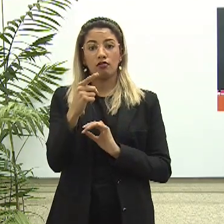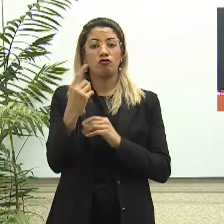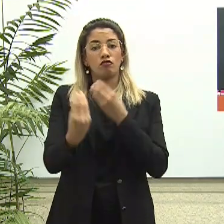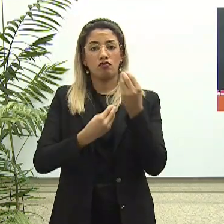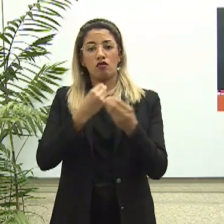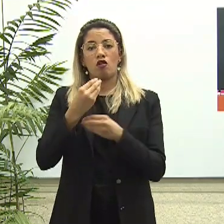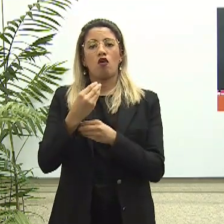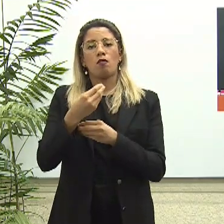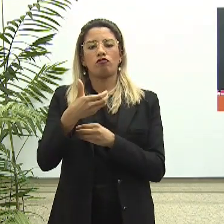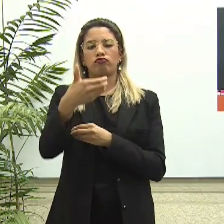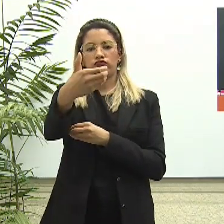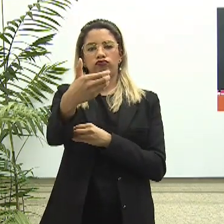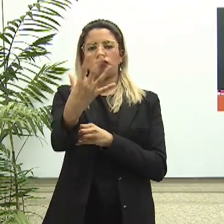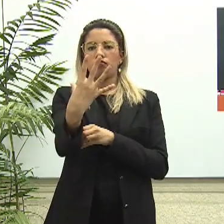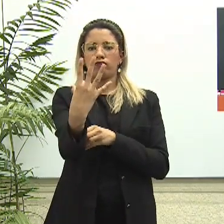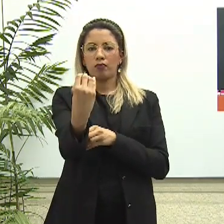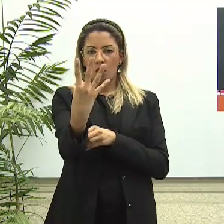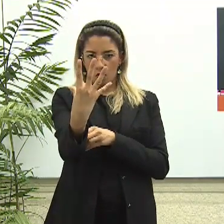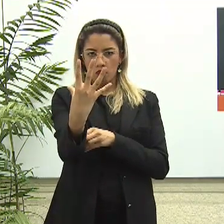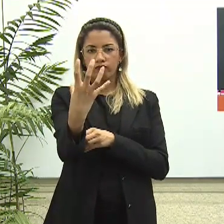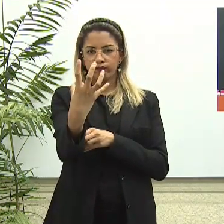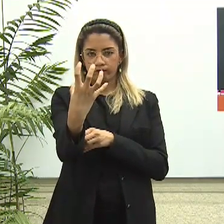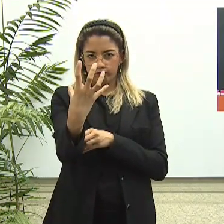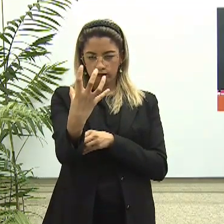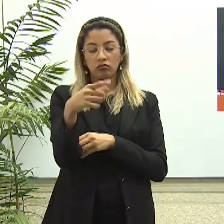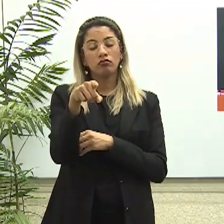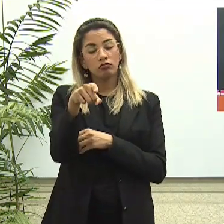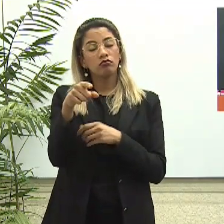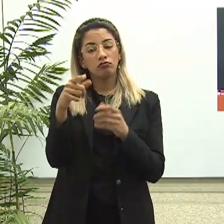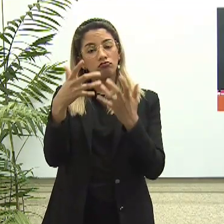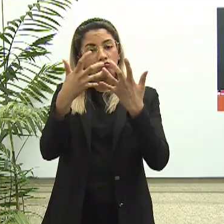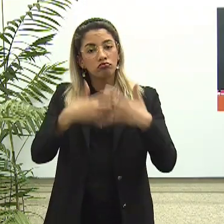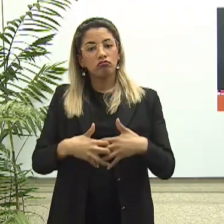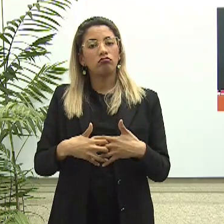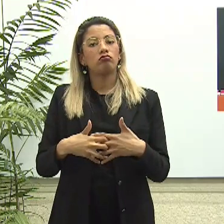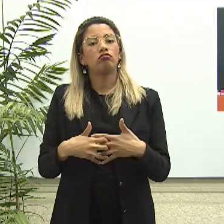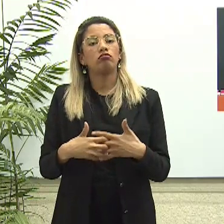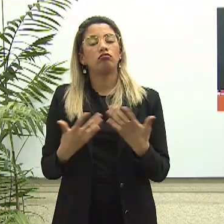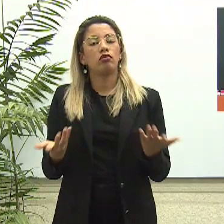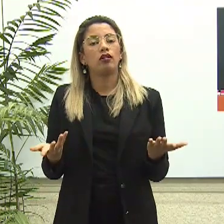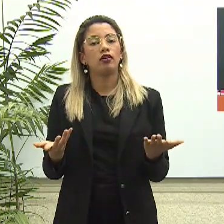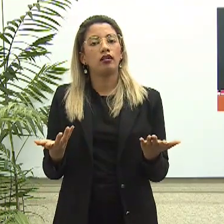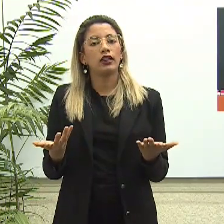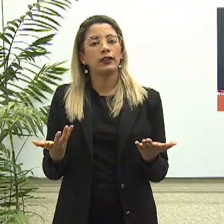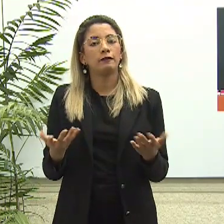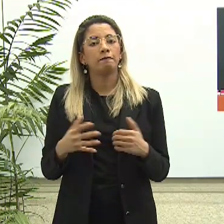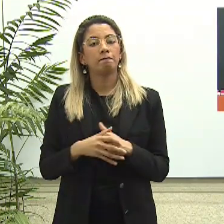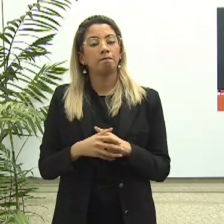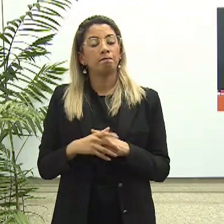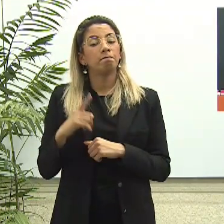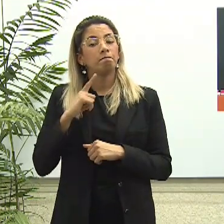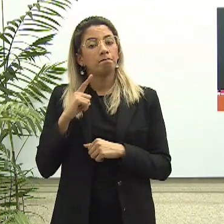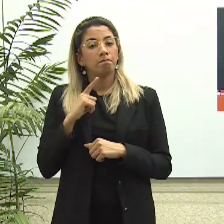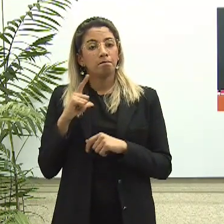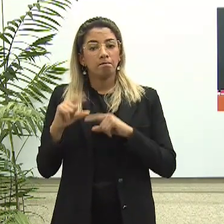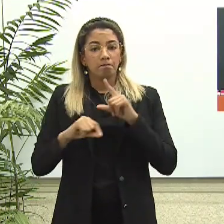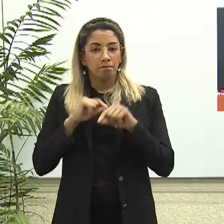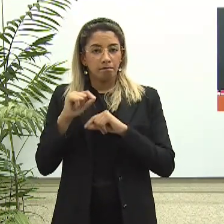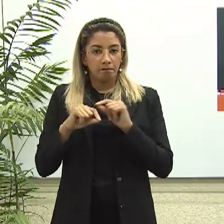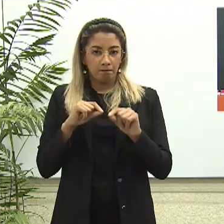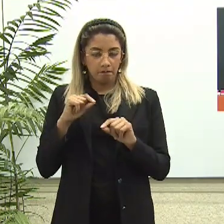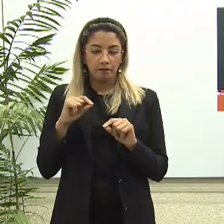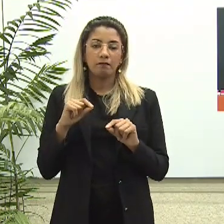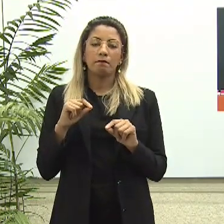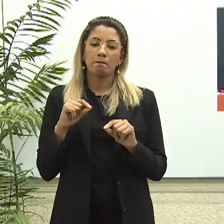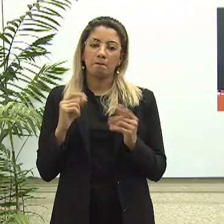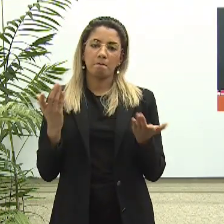vetorial que deu certo para reconhecimento facial os modelos de linguagem natural